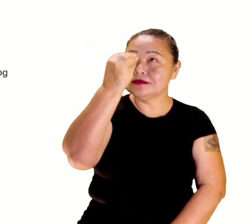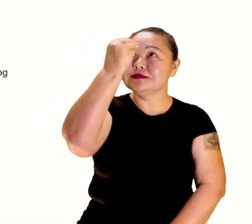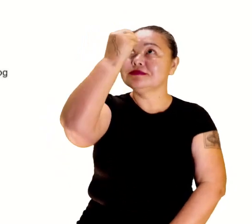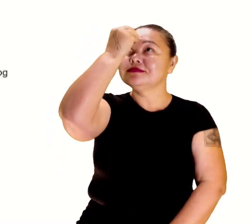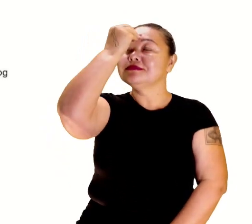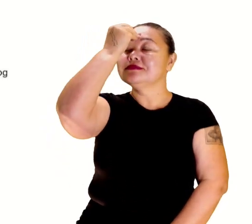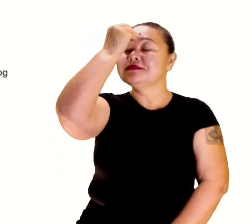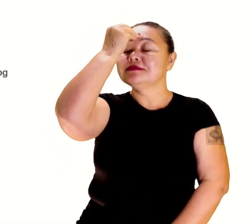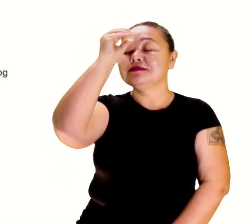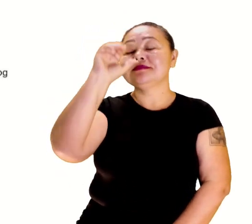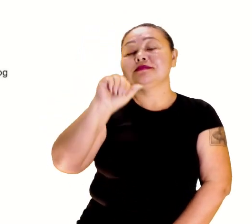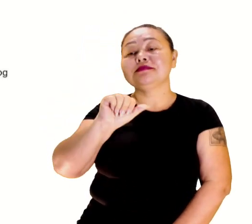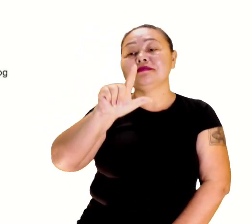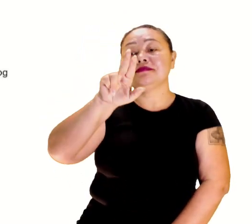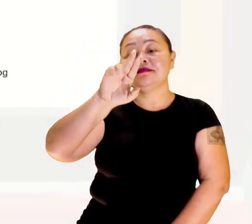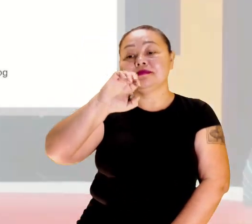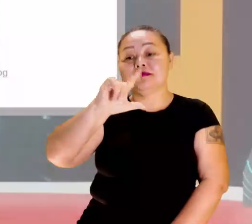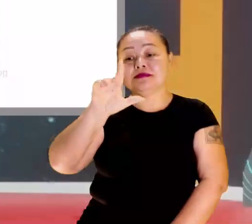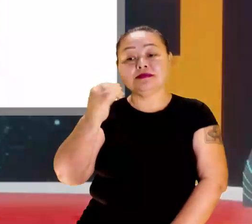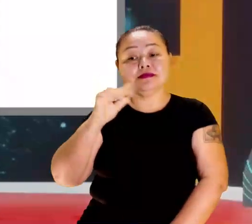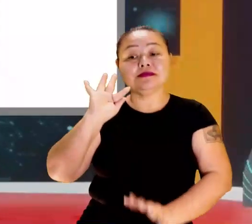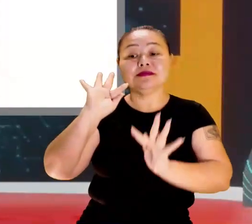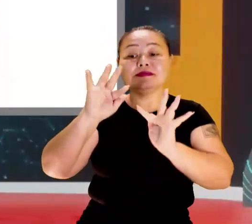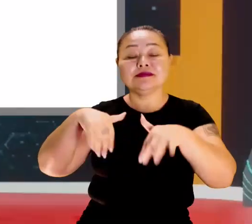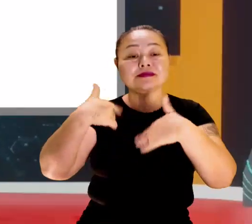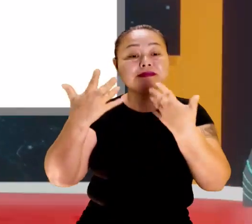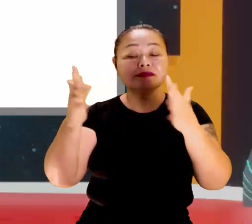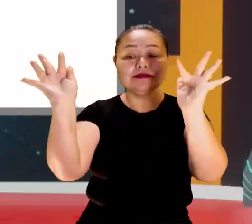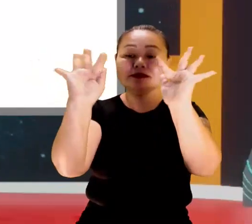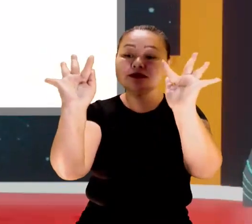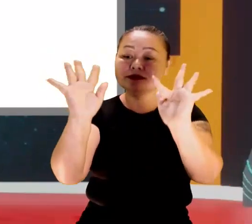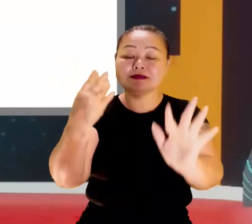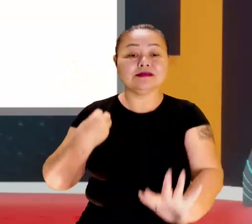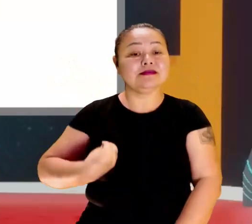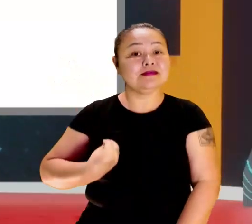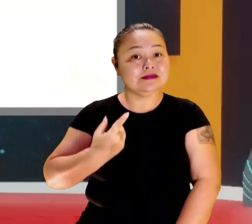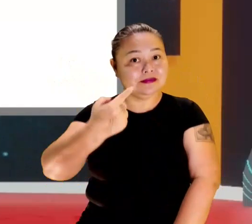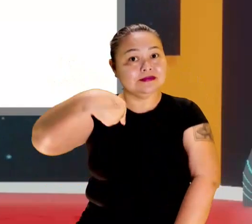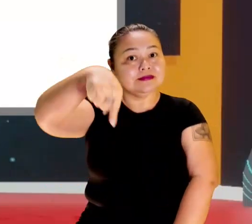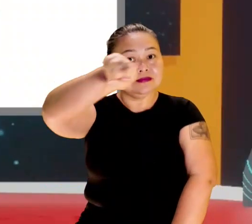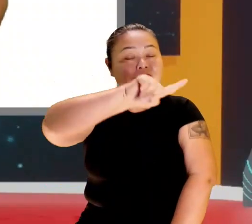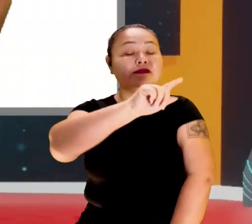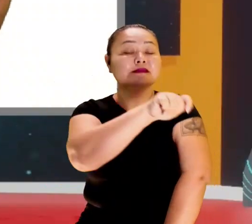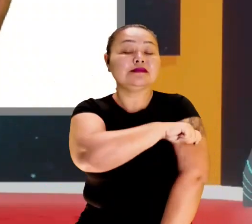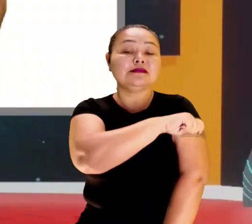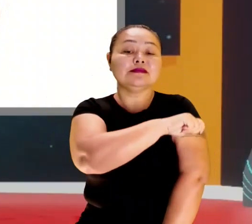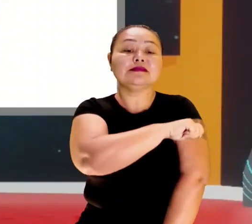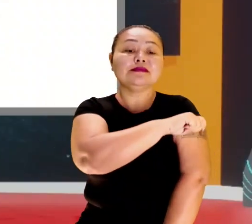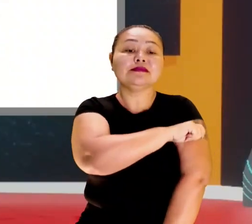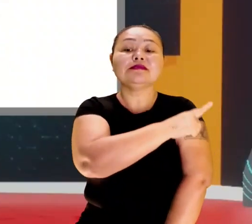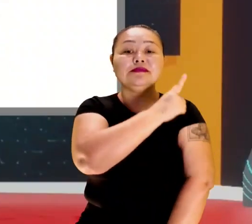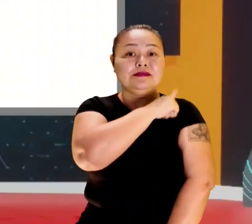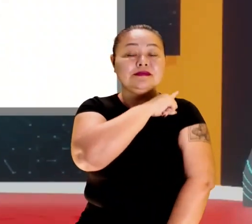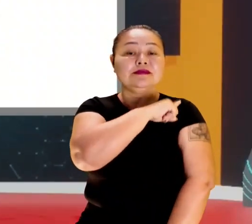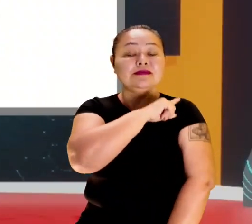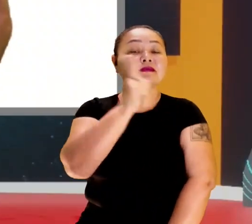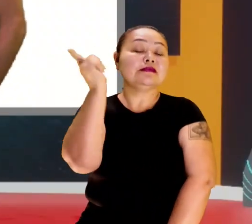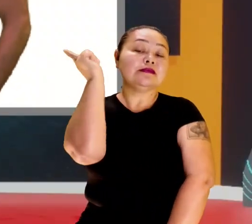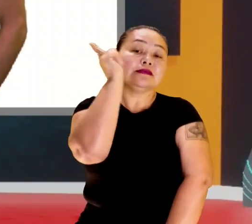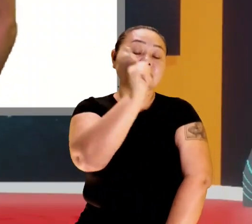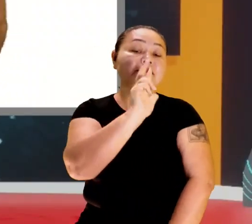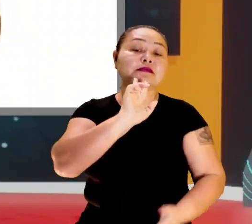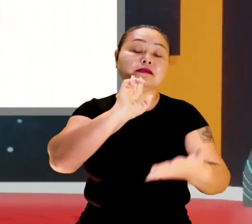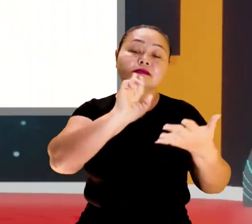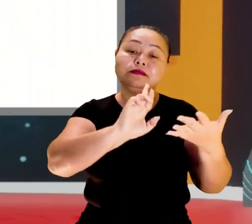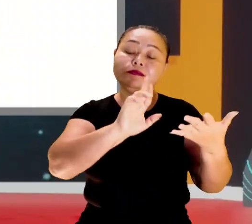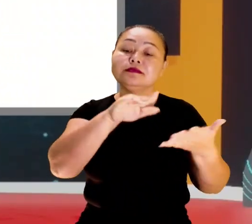que a Alice chega ao seu desfecho final, feliz da vida, assim como os alunos do primeiro ano da mediação, porque conseguiram encontrar as soluções